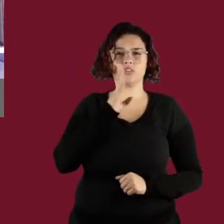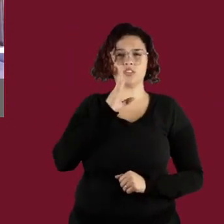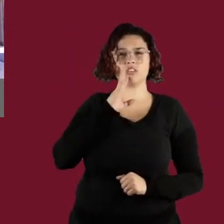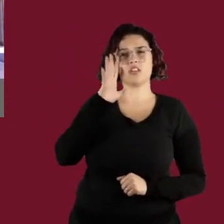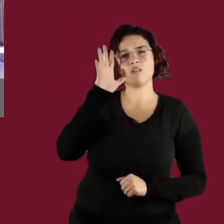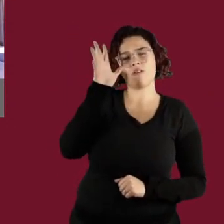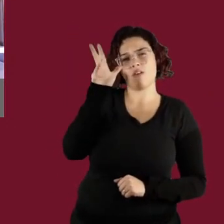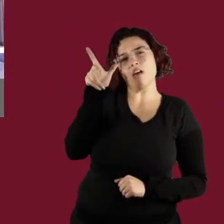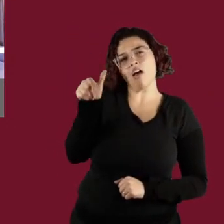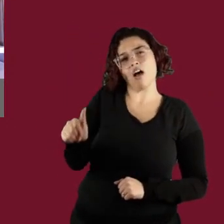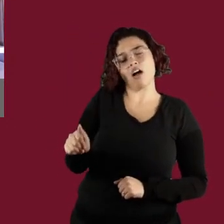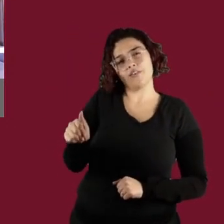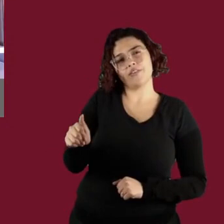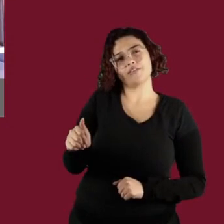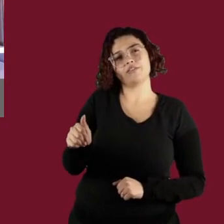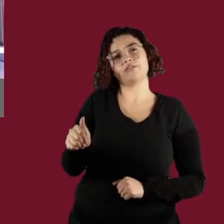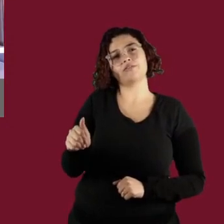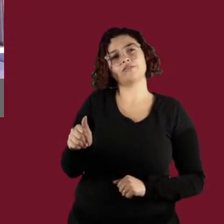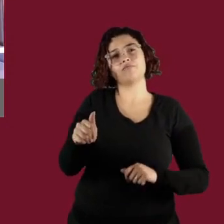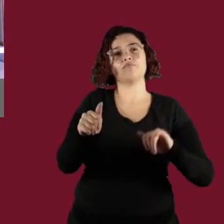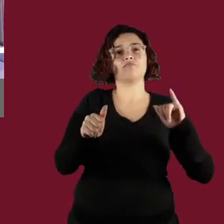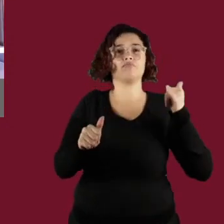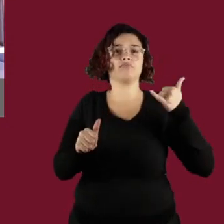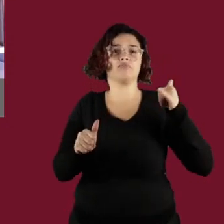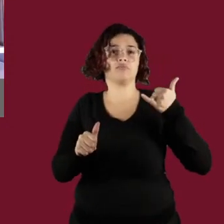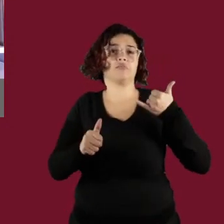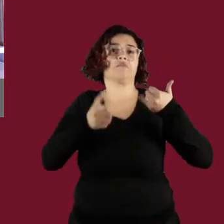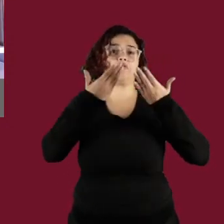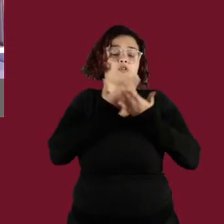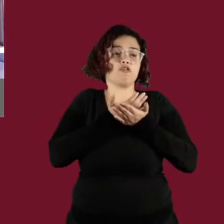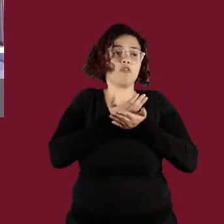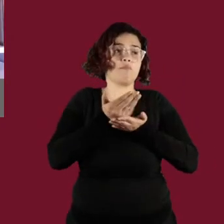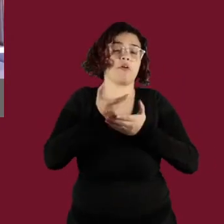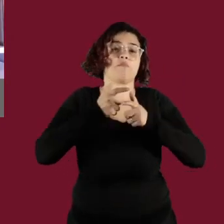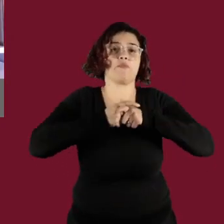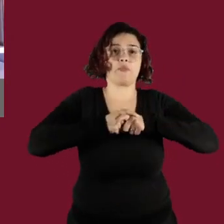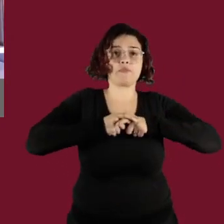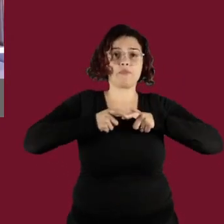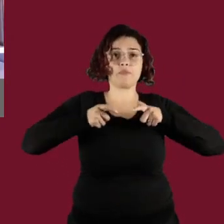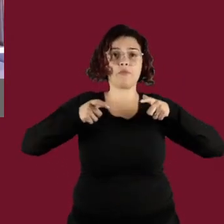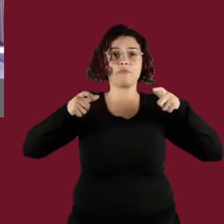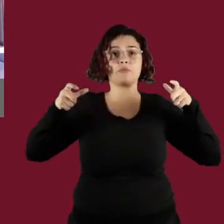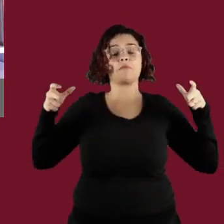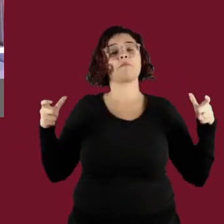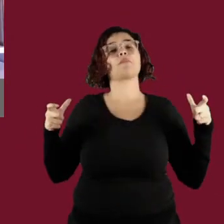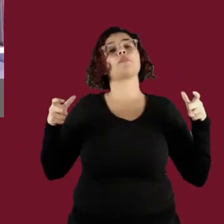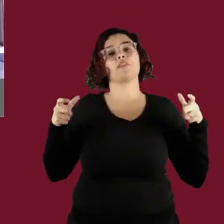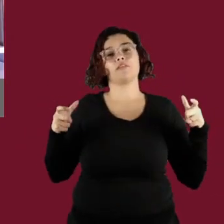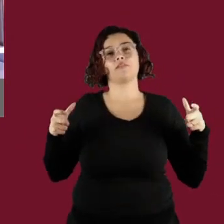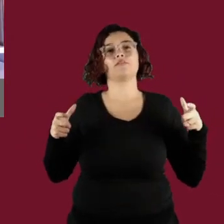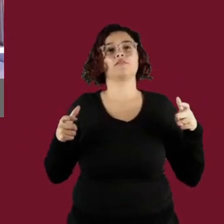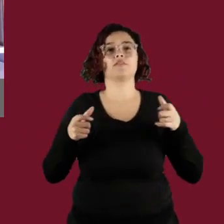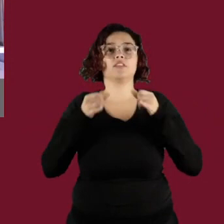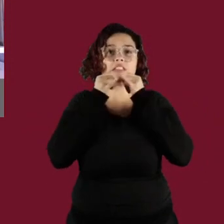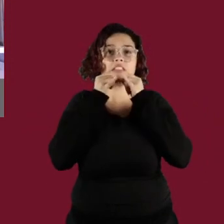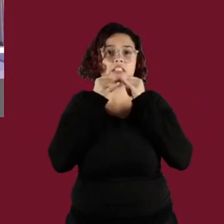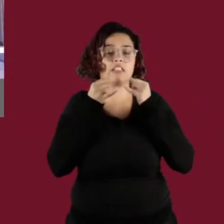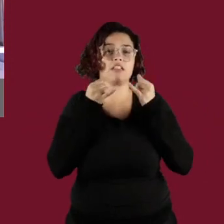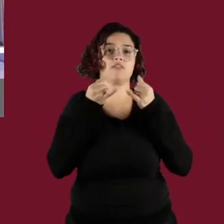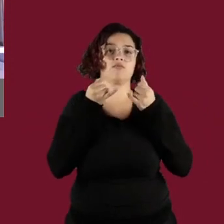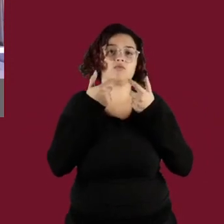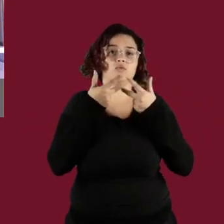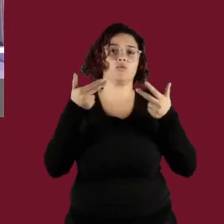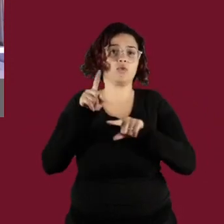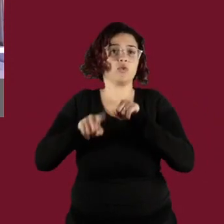caso da África, onde os telemóveis estão disseminando, portanto, até mais que as toaletas, por exemplo. Então,